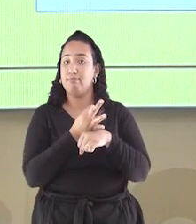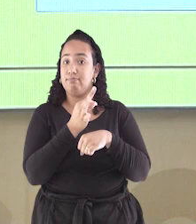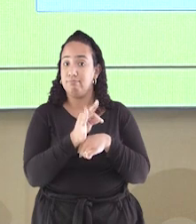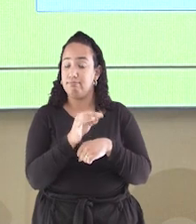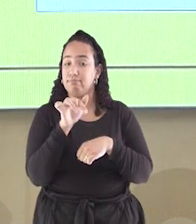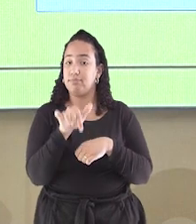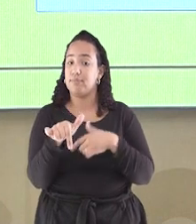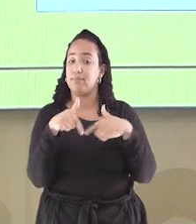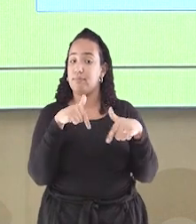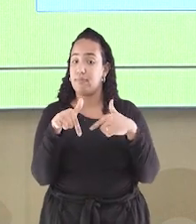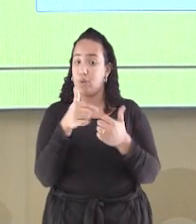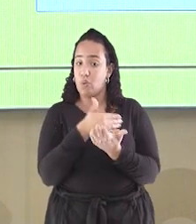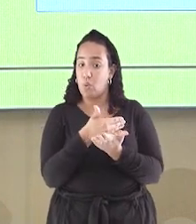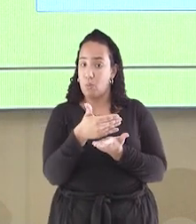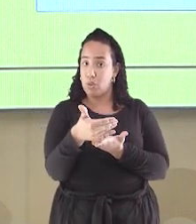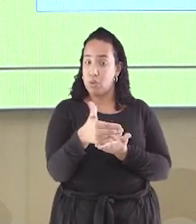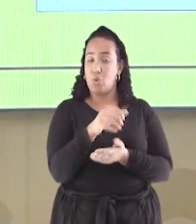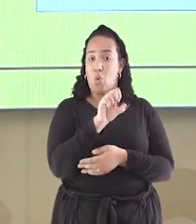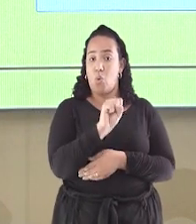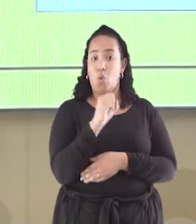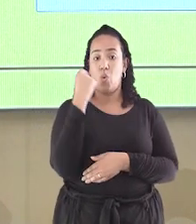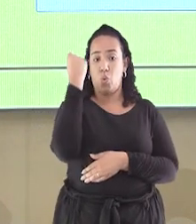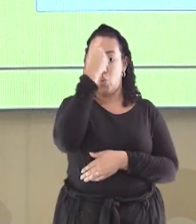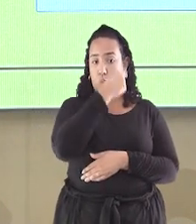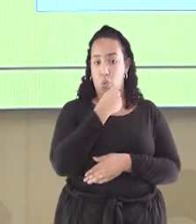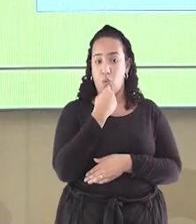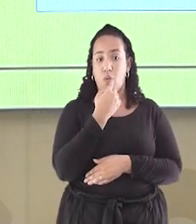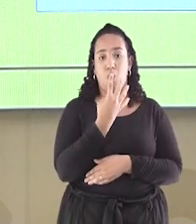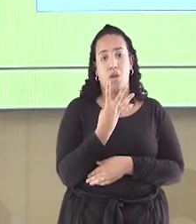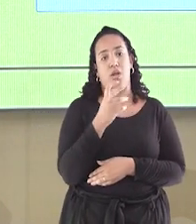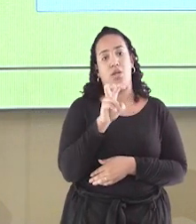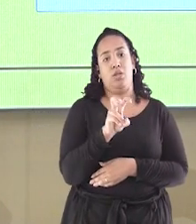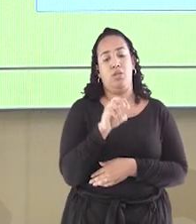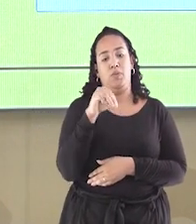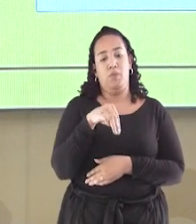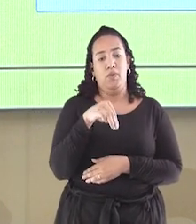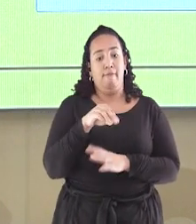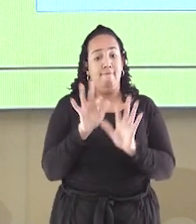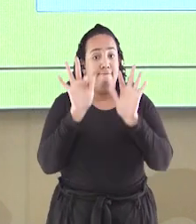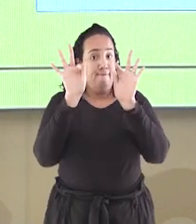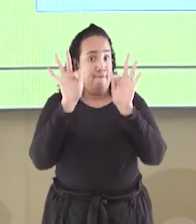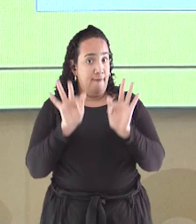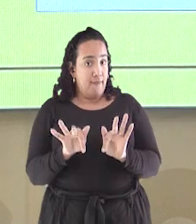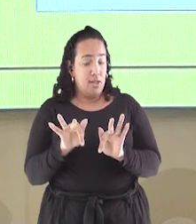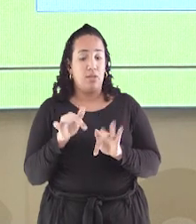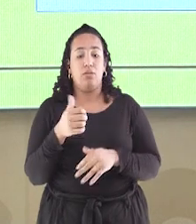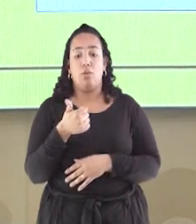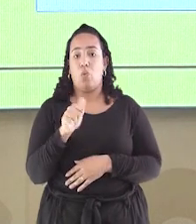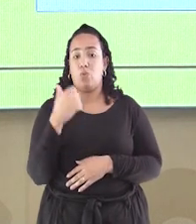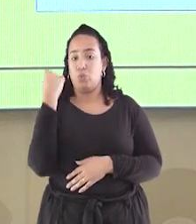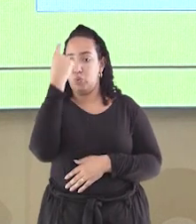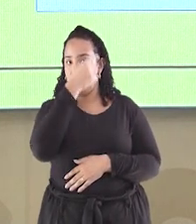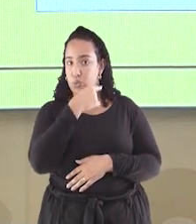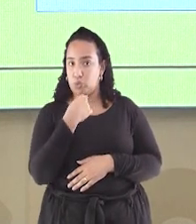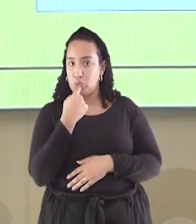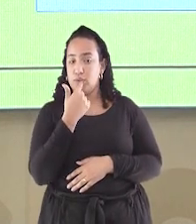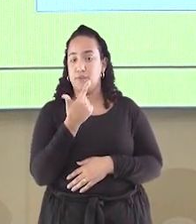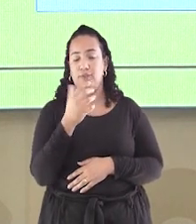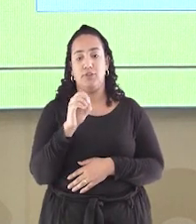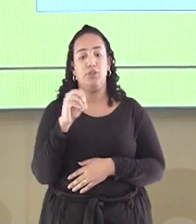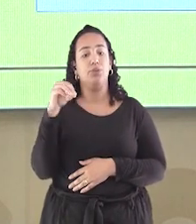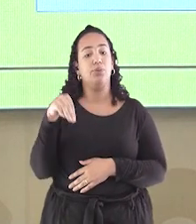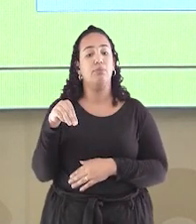iniciaram o trabalho às 8h45 e terminaram às